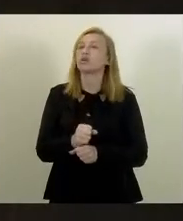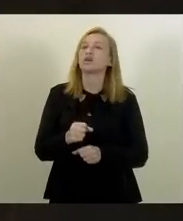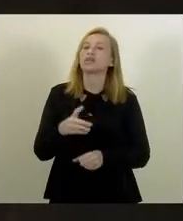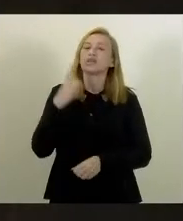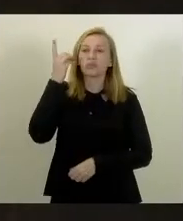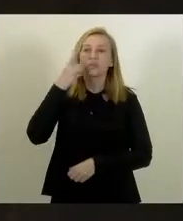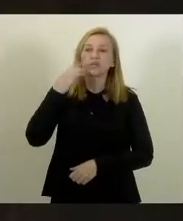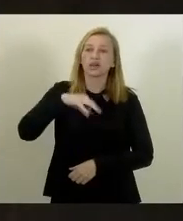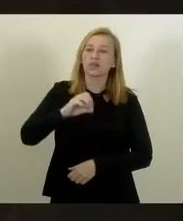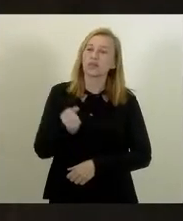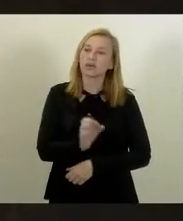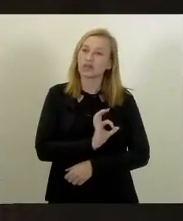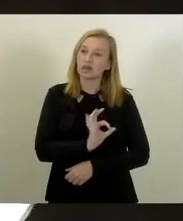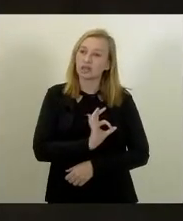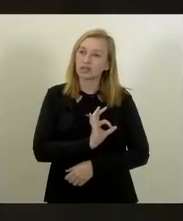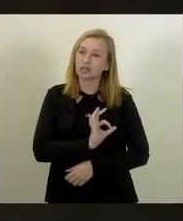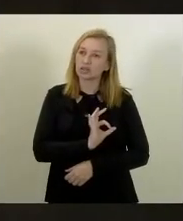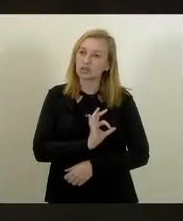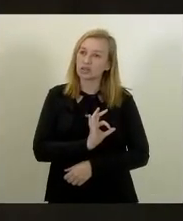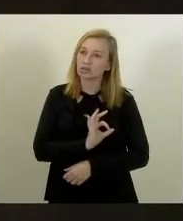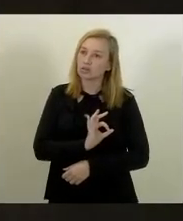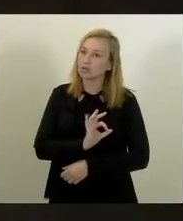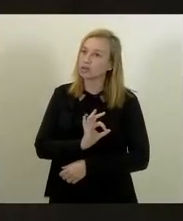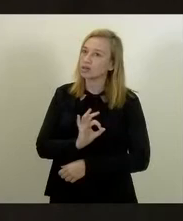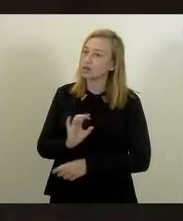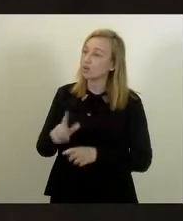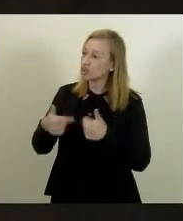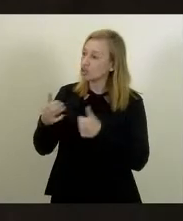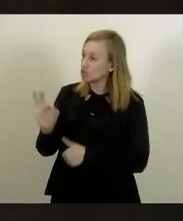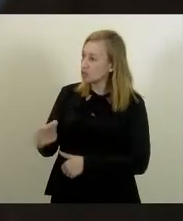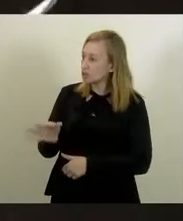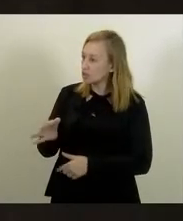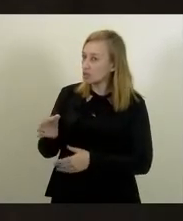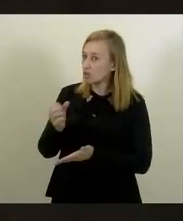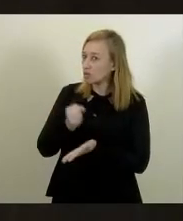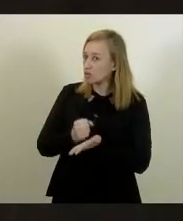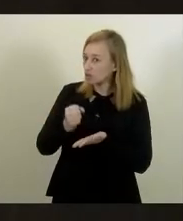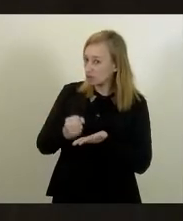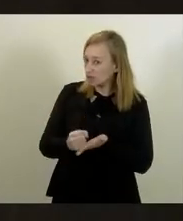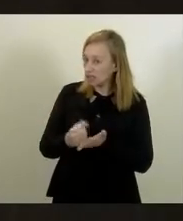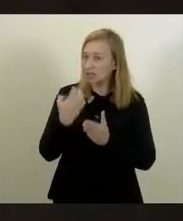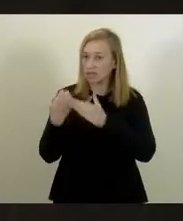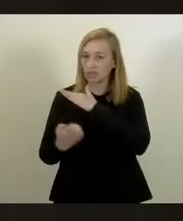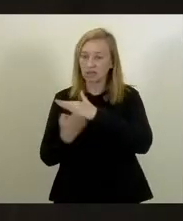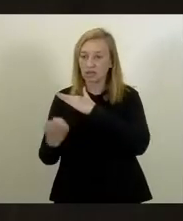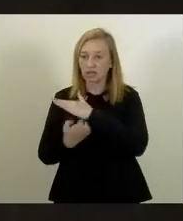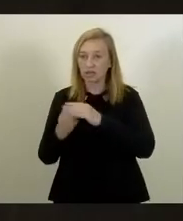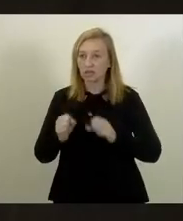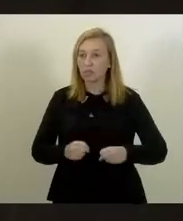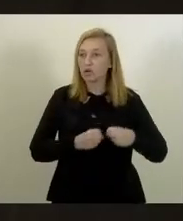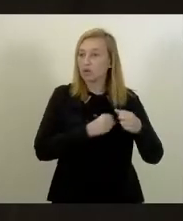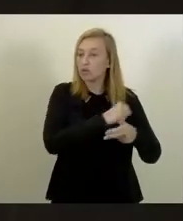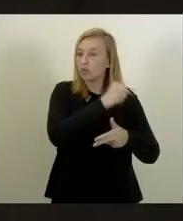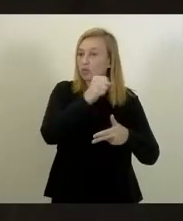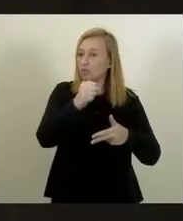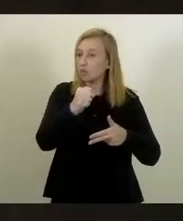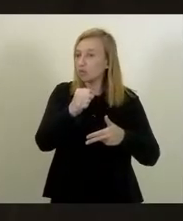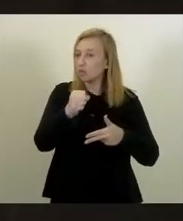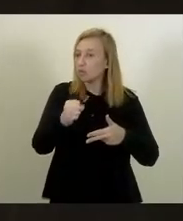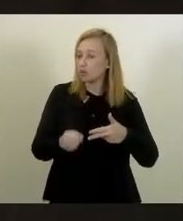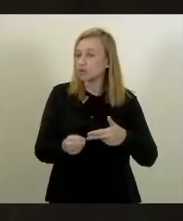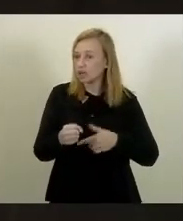deputada Marta Rocha, de forma absolutamente correta, é que, ao serem contratadas as empresas pelo poder público, estabeleçam